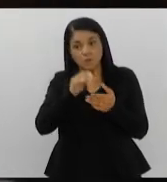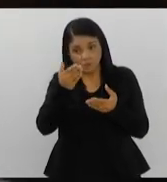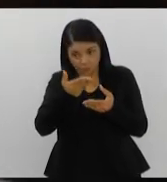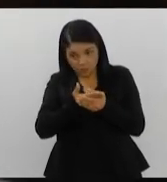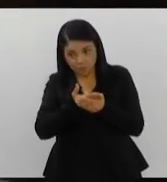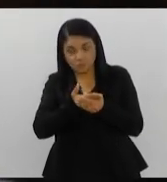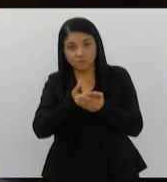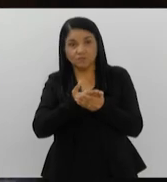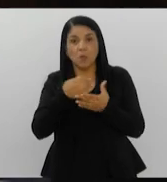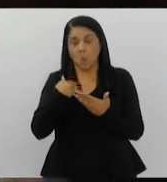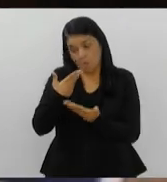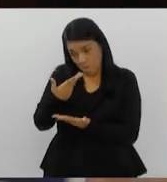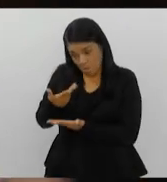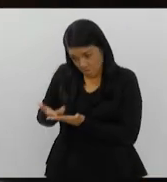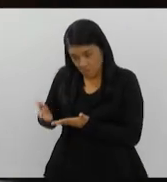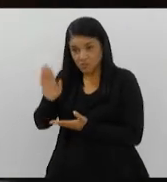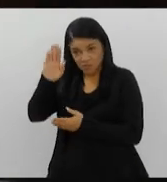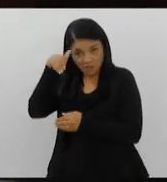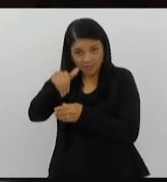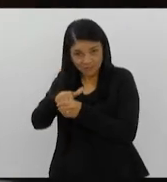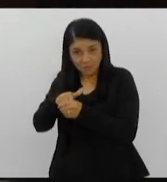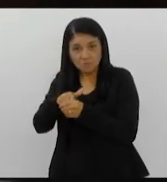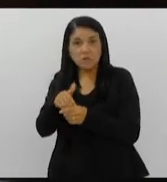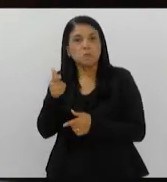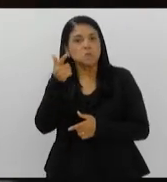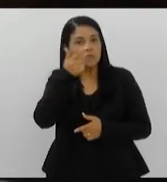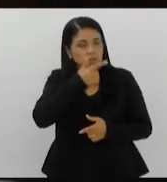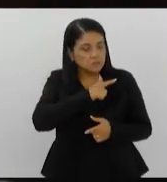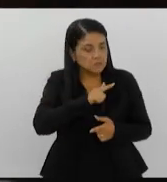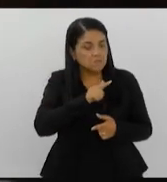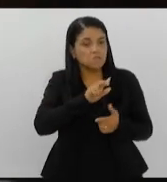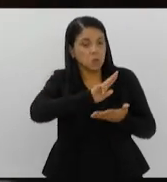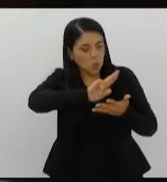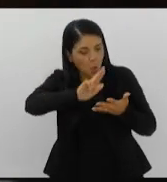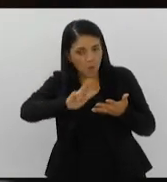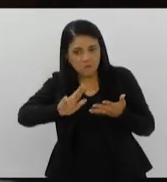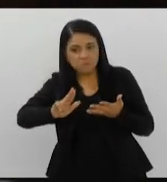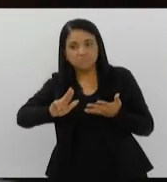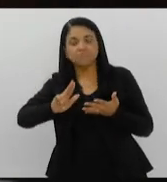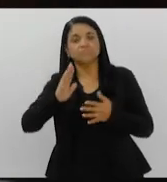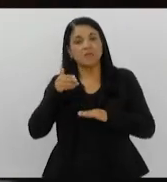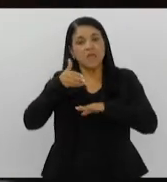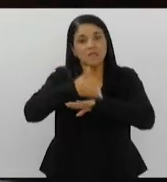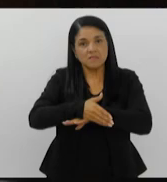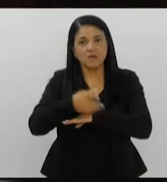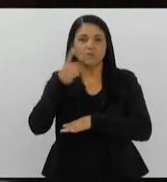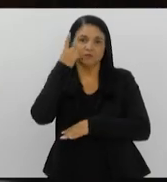eleição mas fiz meu nome para ganhar a eleição para Deputado então